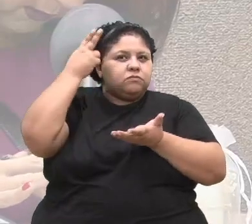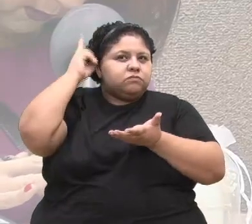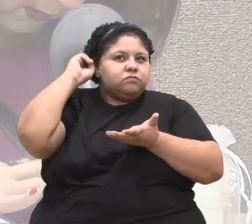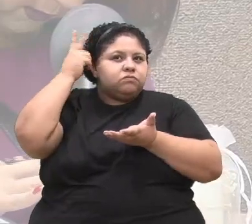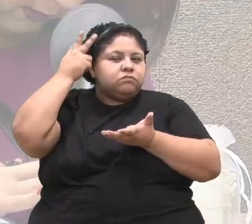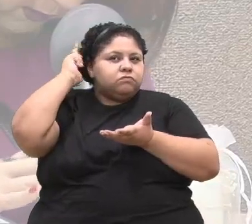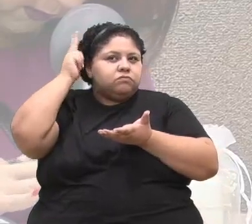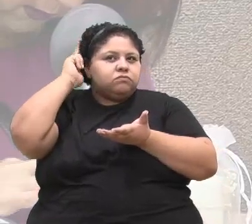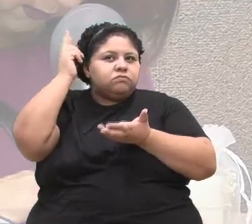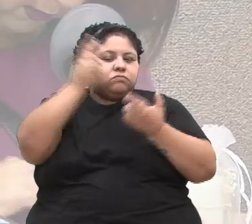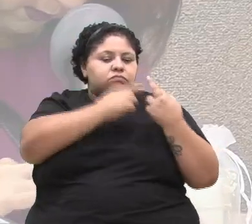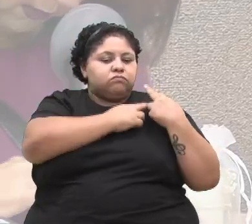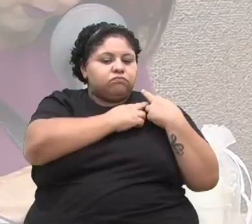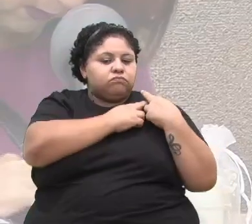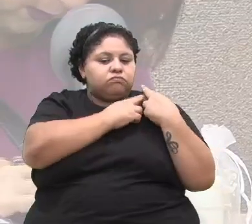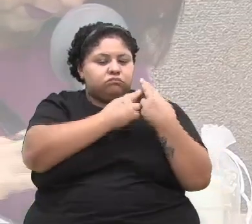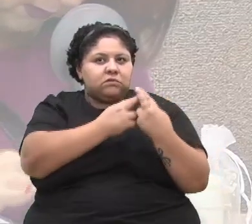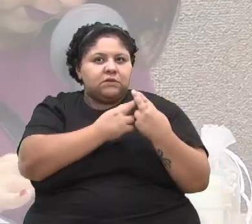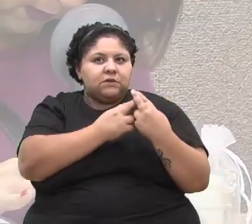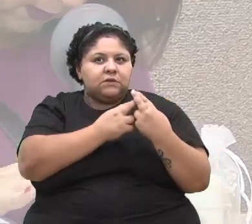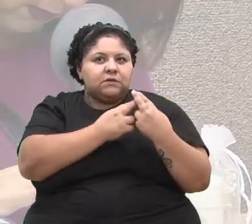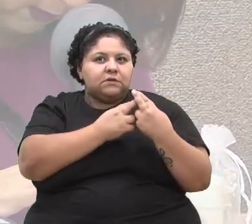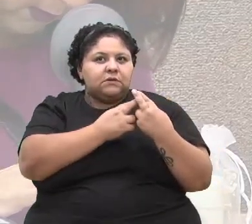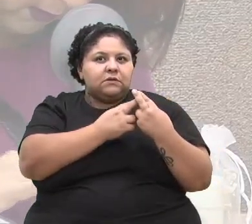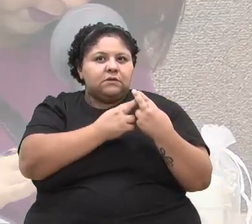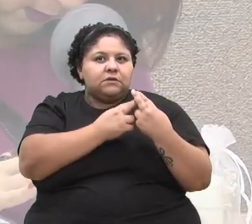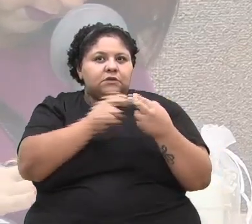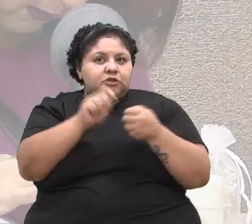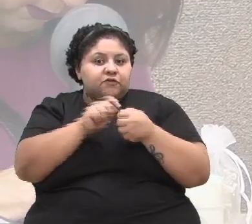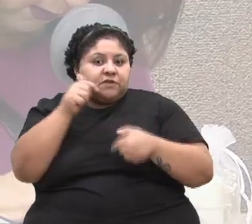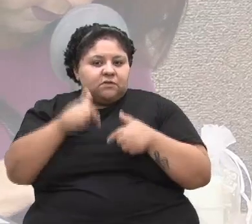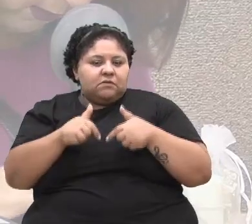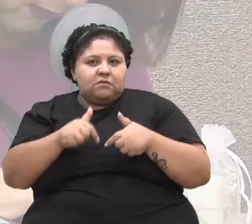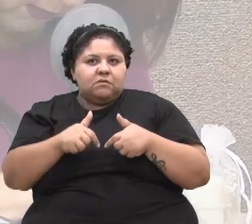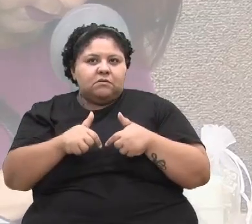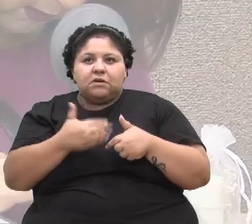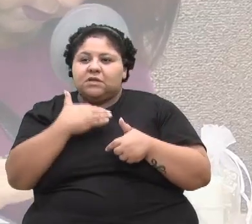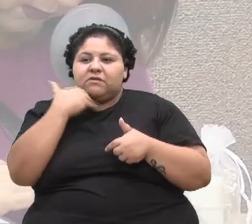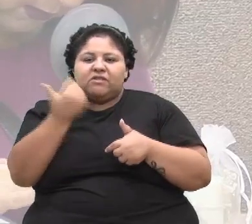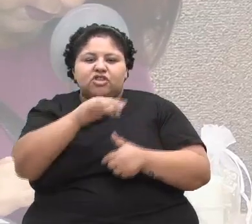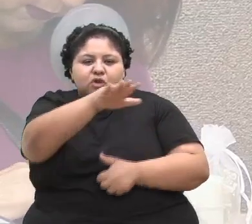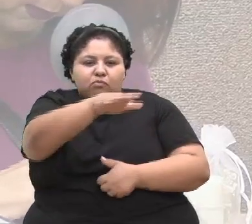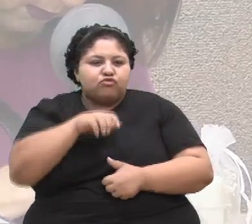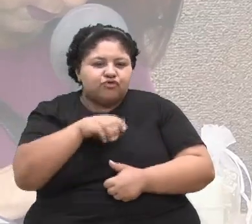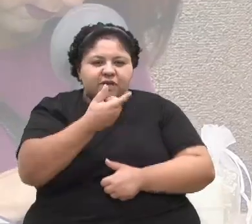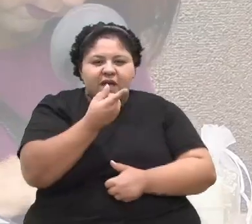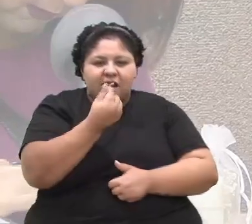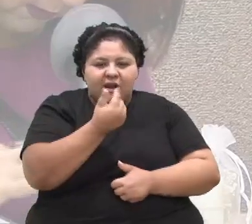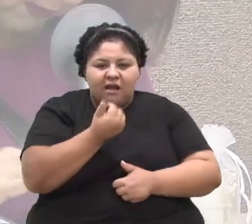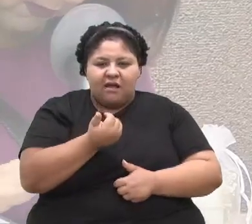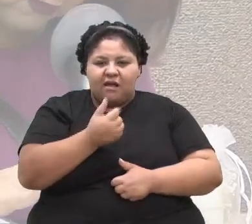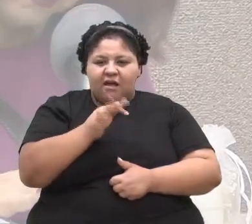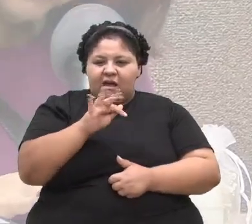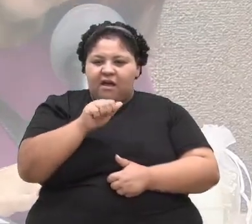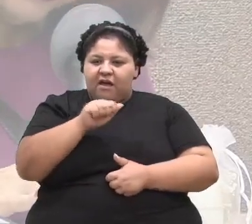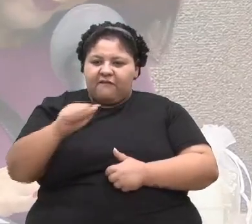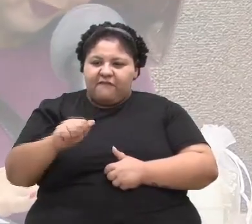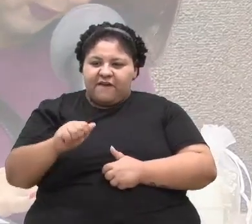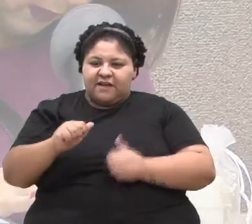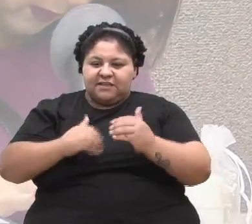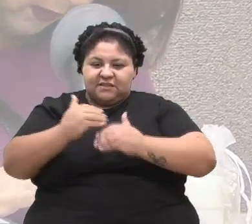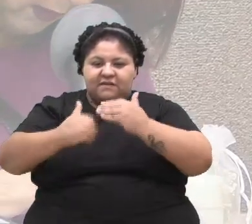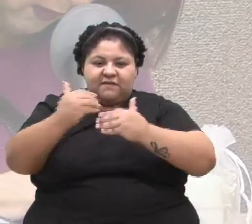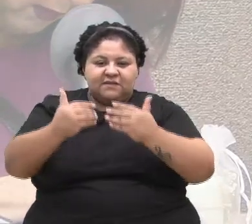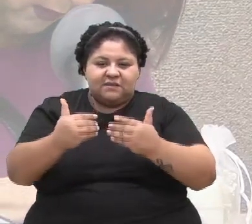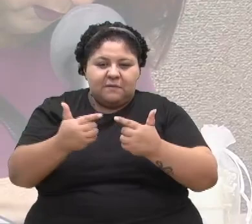dar essa celeridade. Porque não adianta a gente buscar recurso, a FAS tem interesse em avançar e não tiver esse projeto. E o